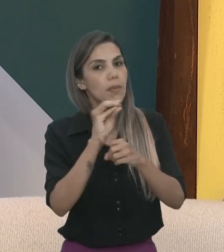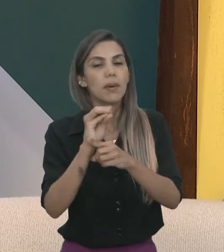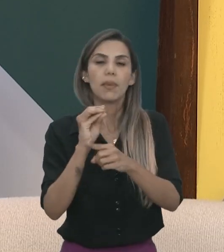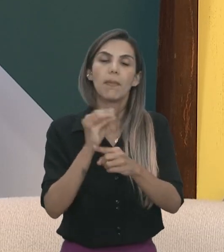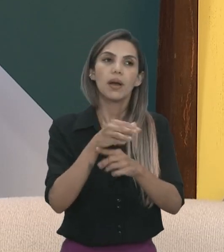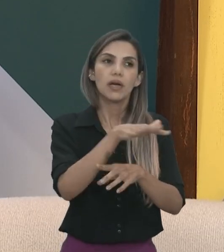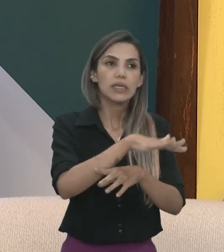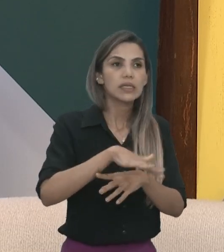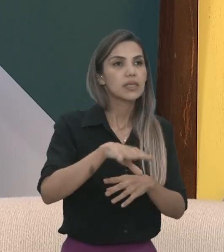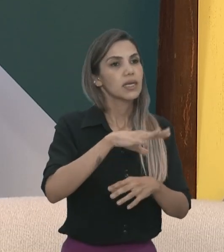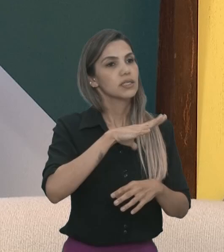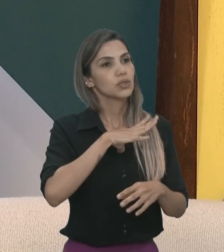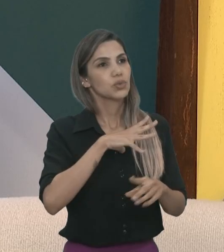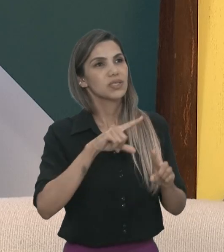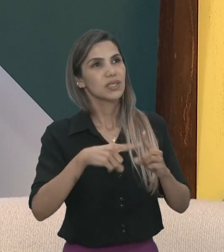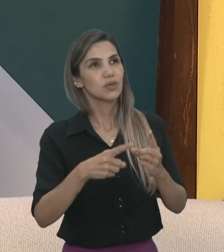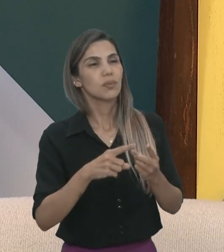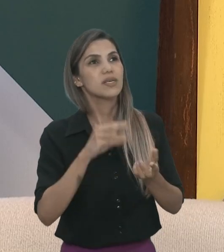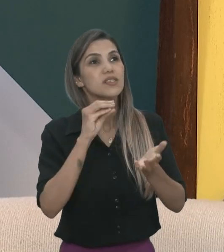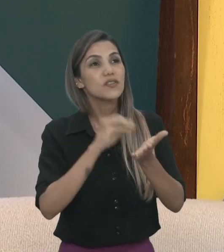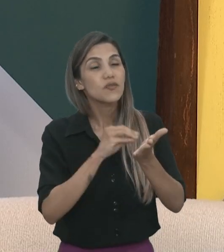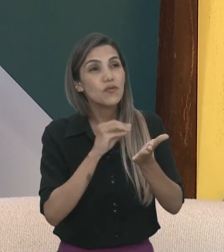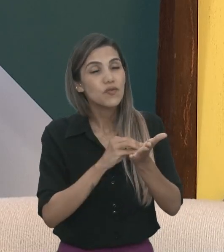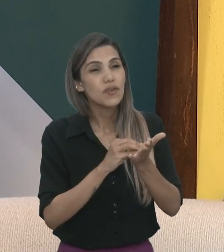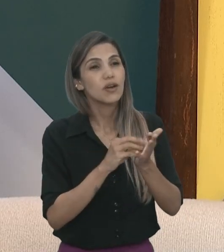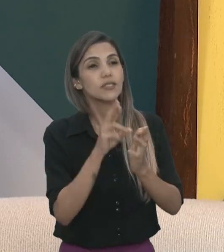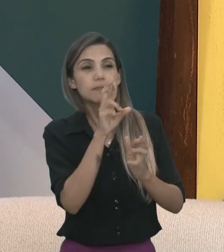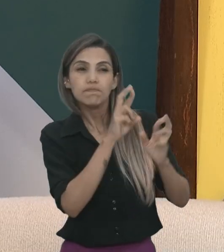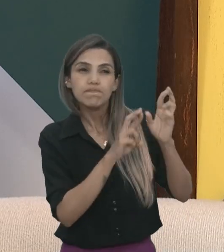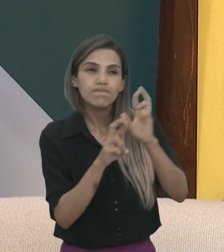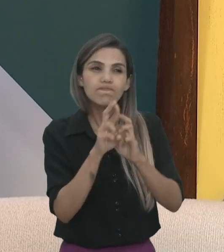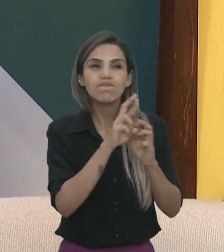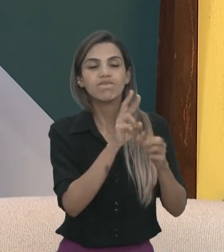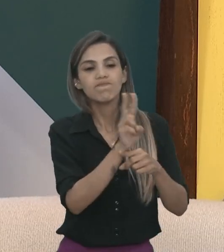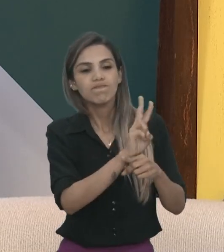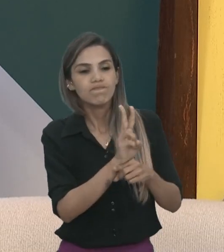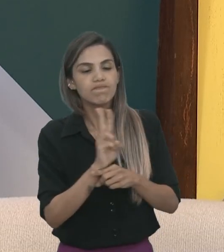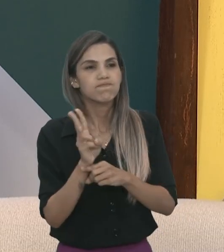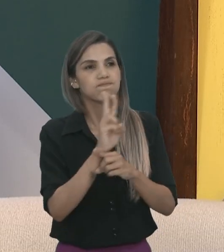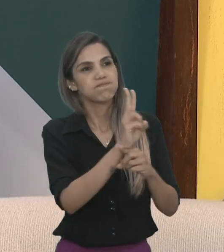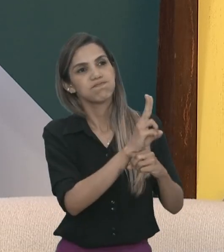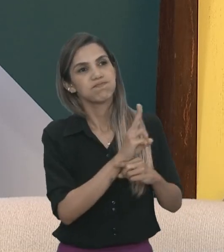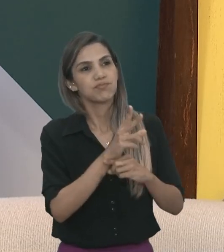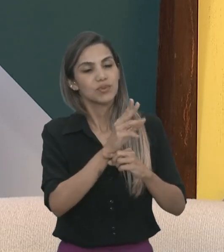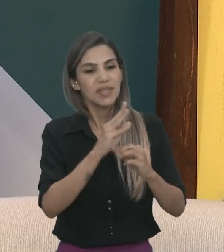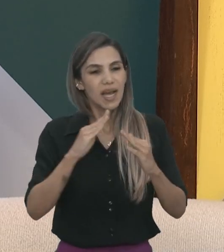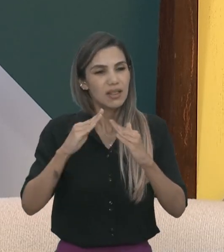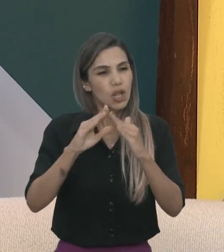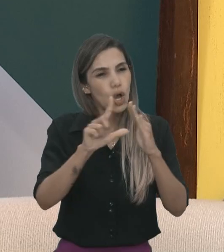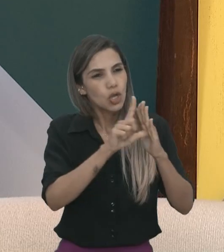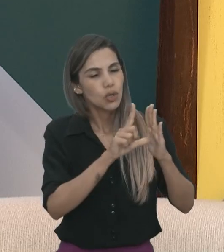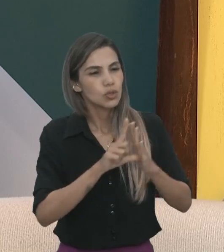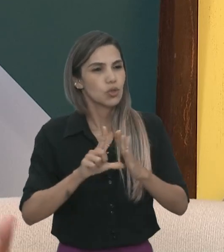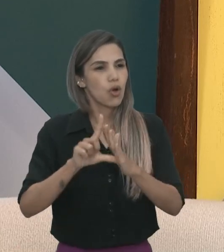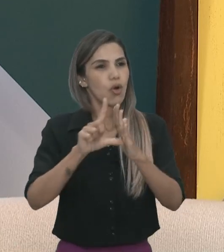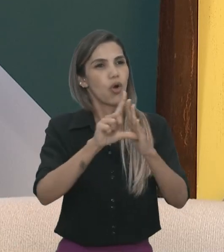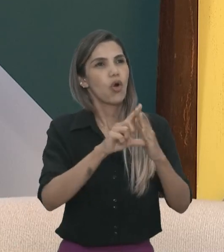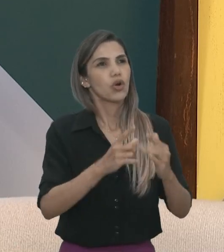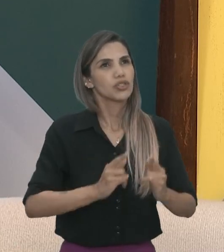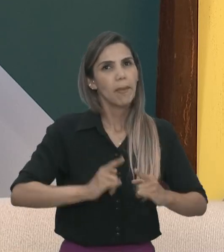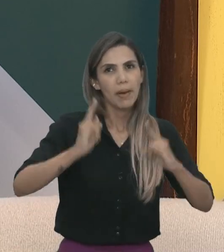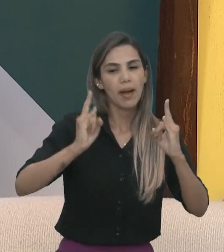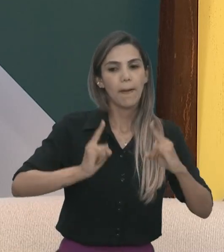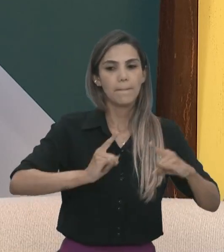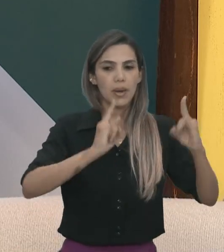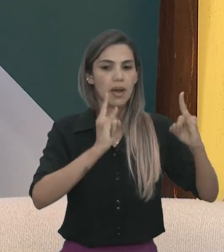não vê sobre a inspeção predial, a manutenção, porque o que adianta a gente reocupar o centro se essas